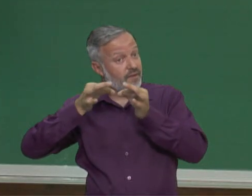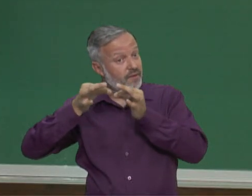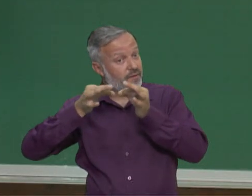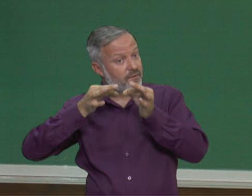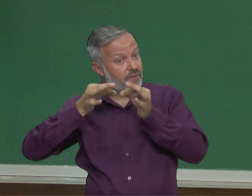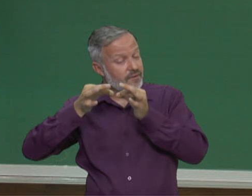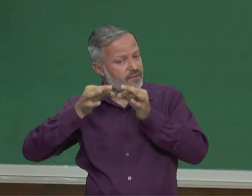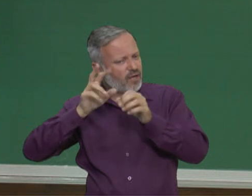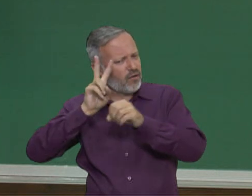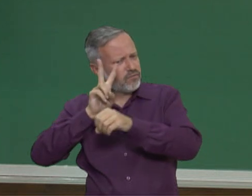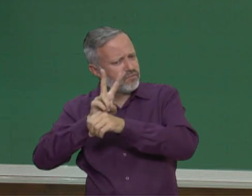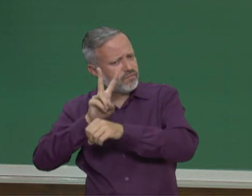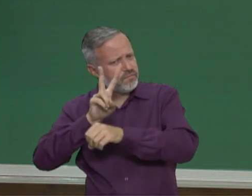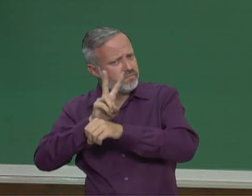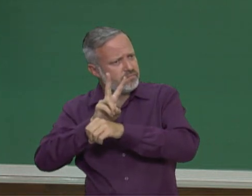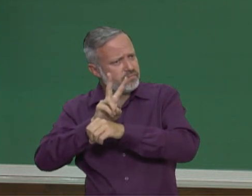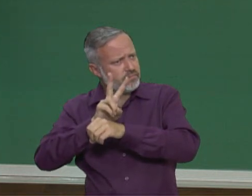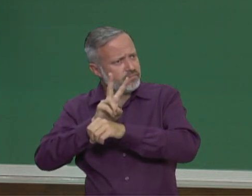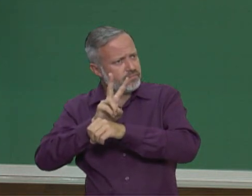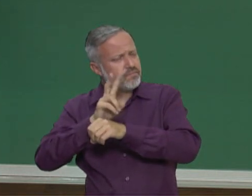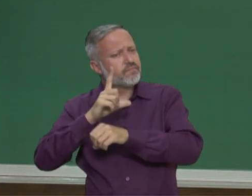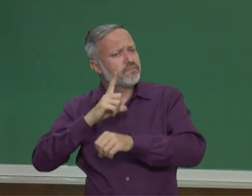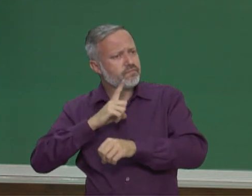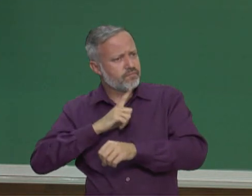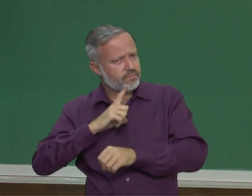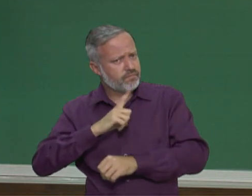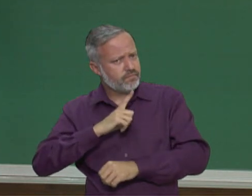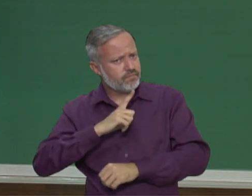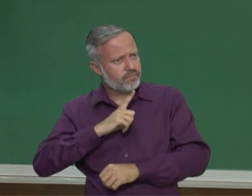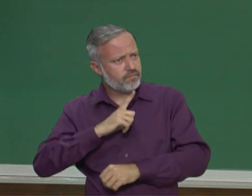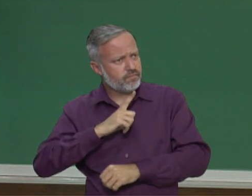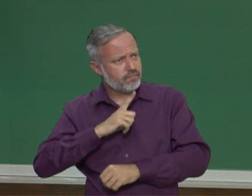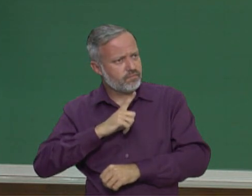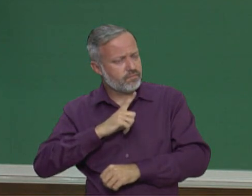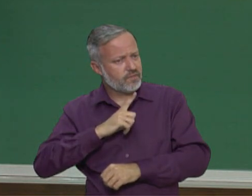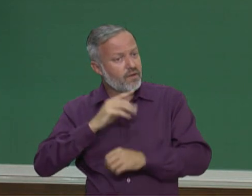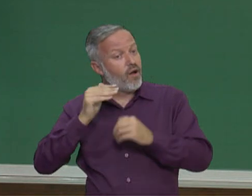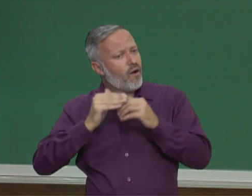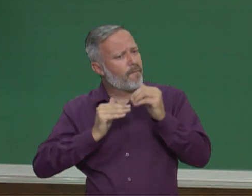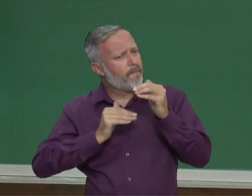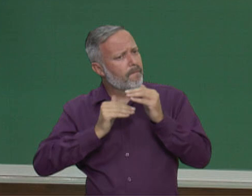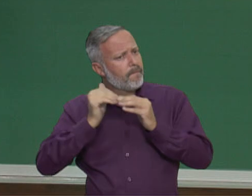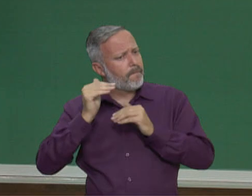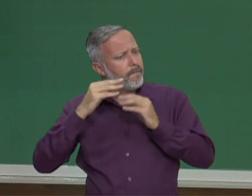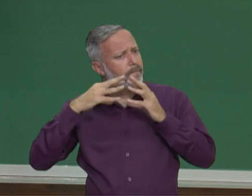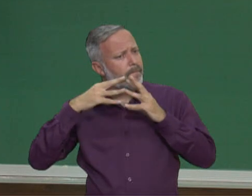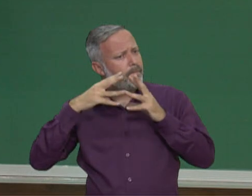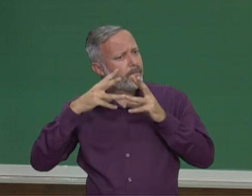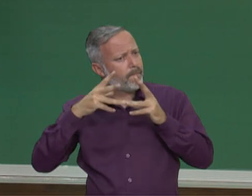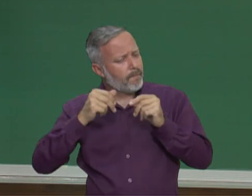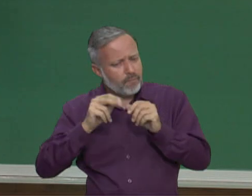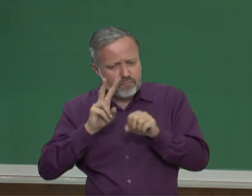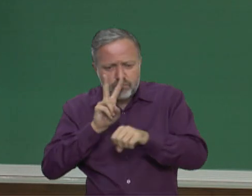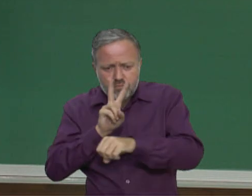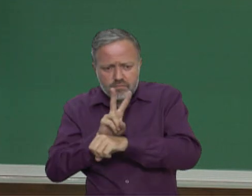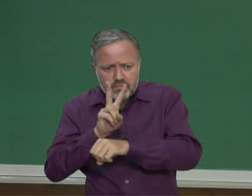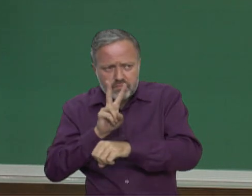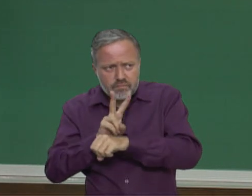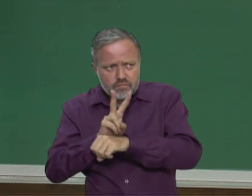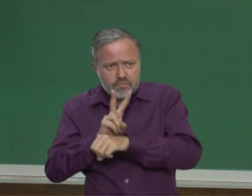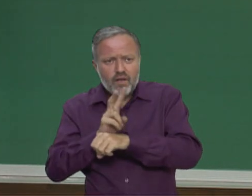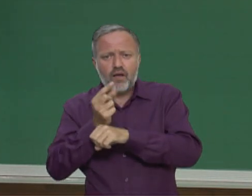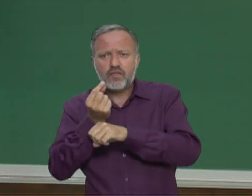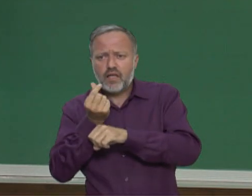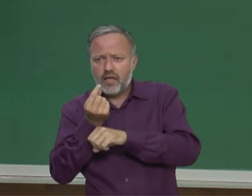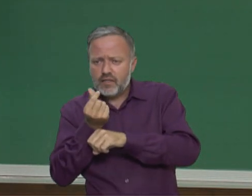fazer essa fiscalização, para ver se realmente está sendo colocada em prática toda essa parte de verificar